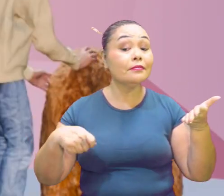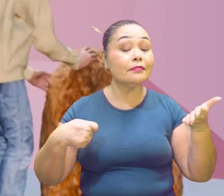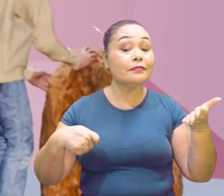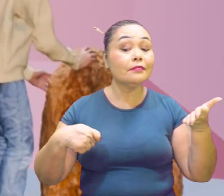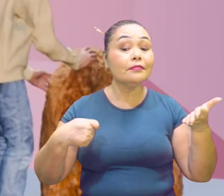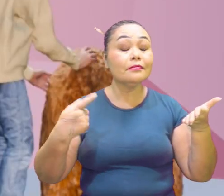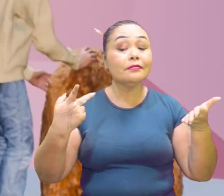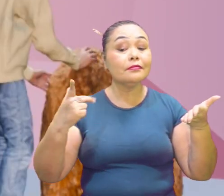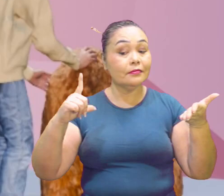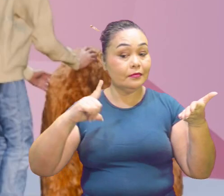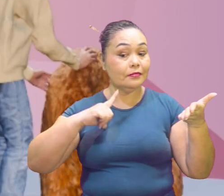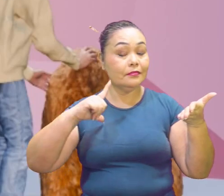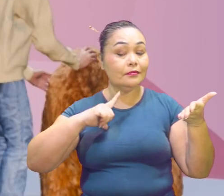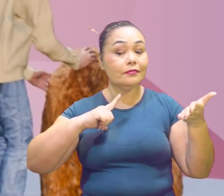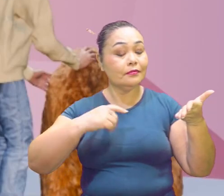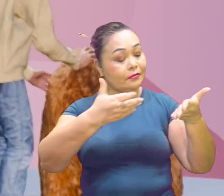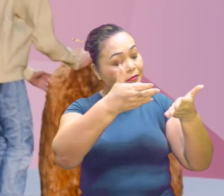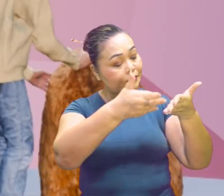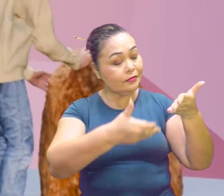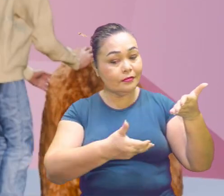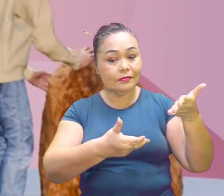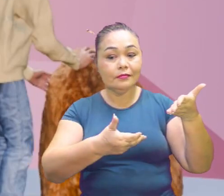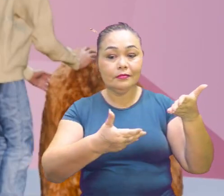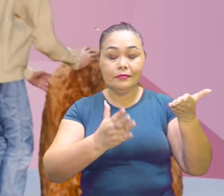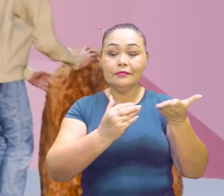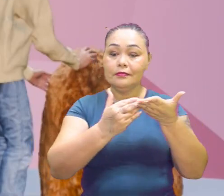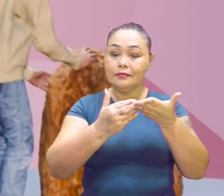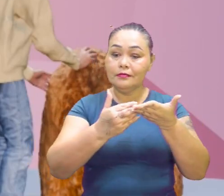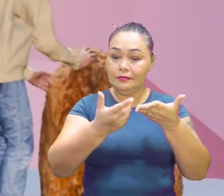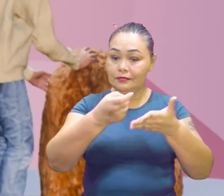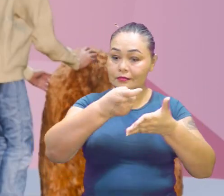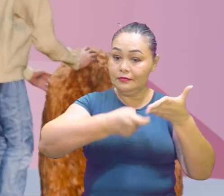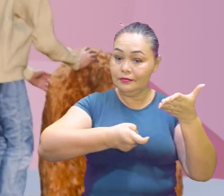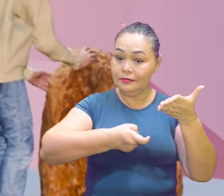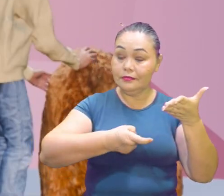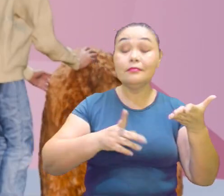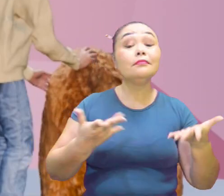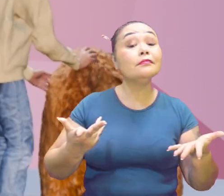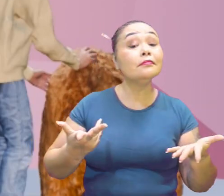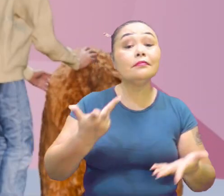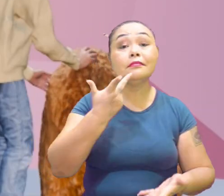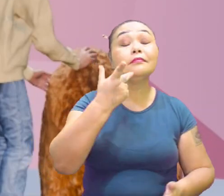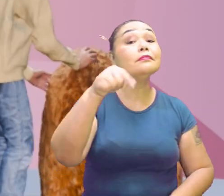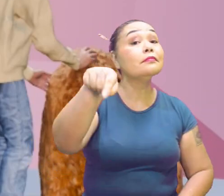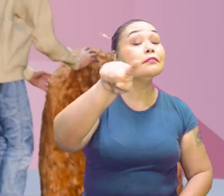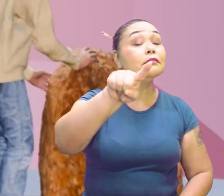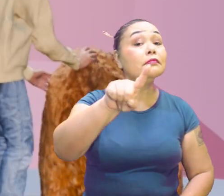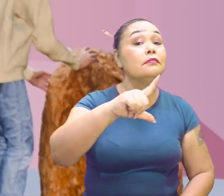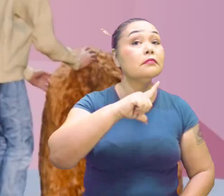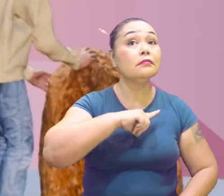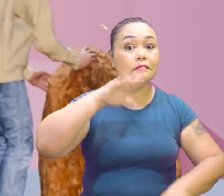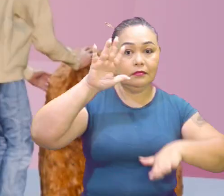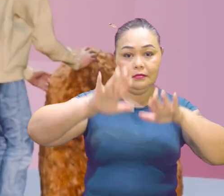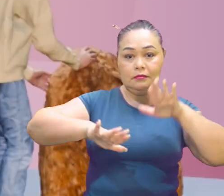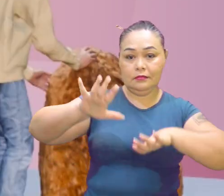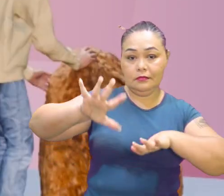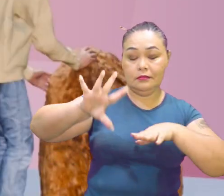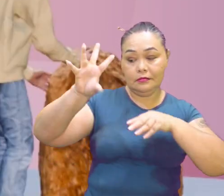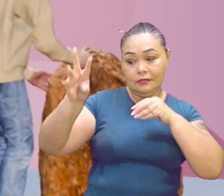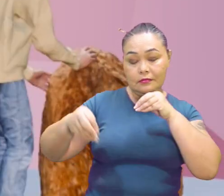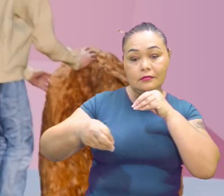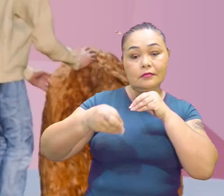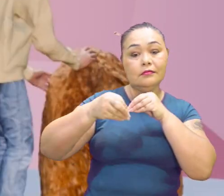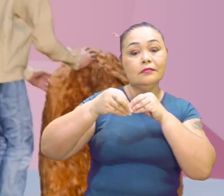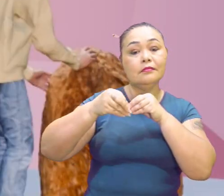preciso para ter um bom desenvolvimento em minha dissertação? Digam aí, existem alguns